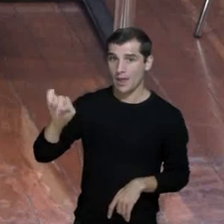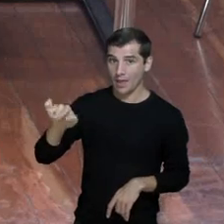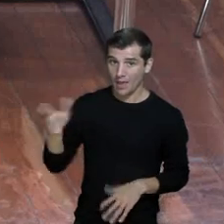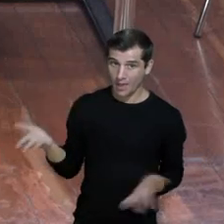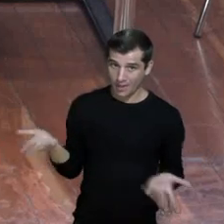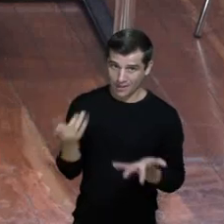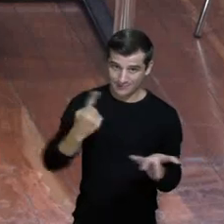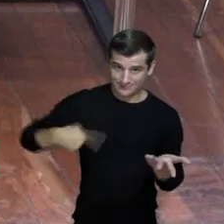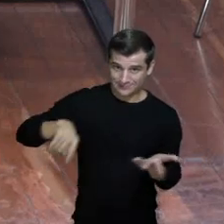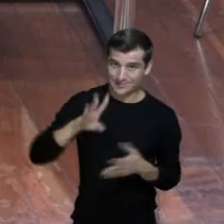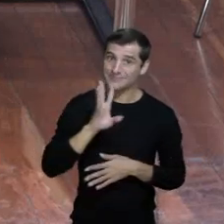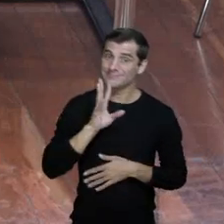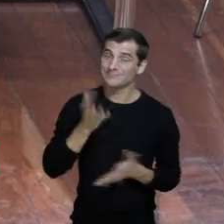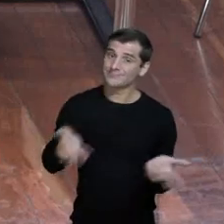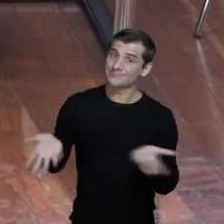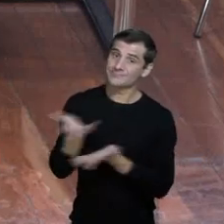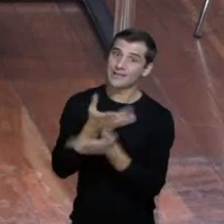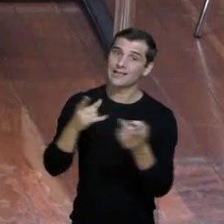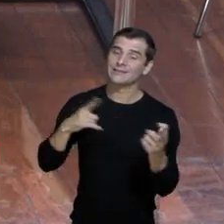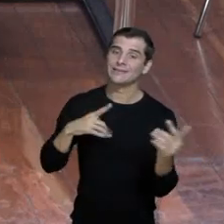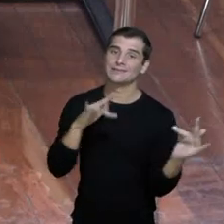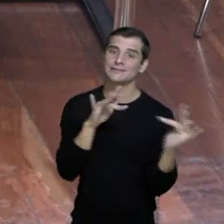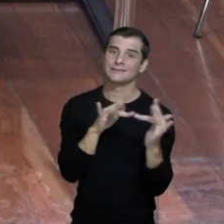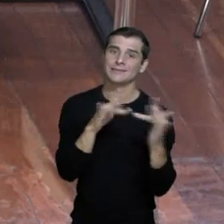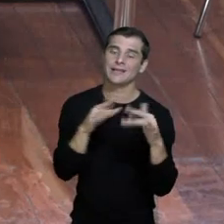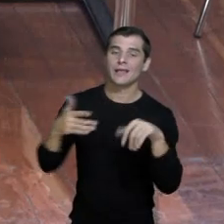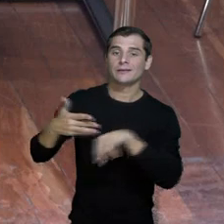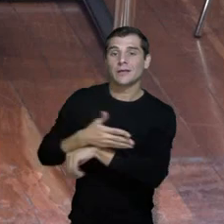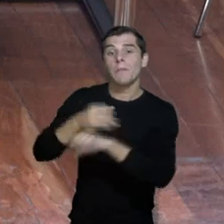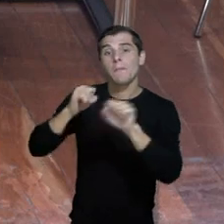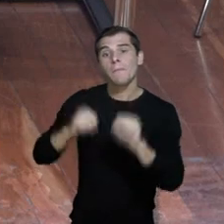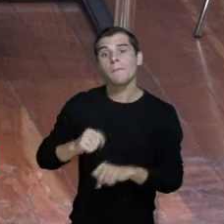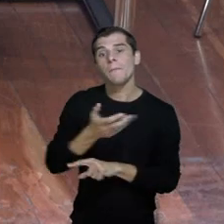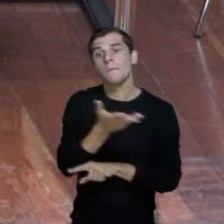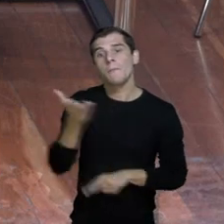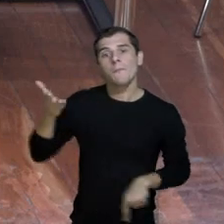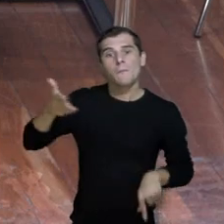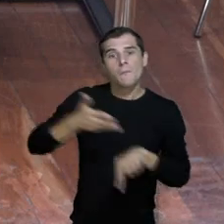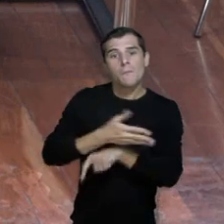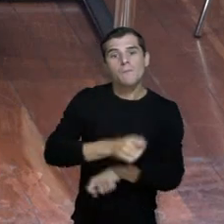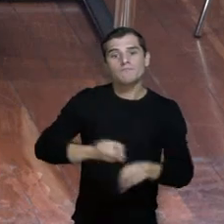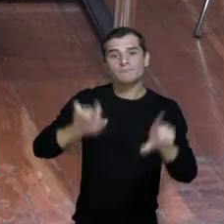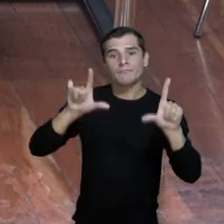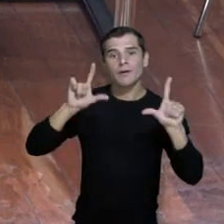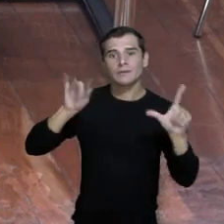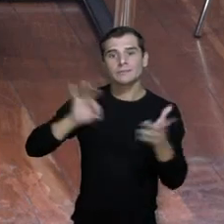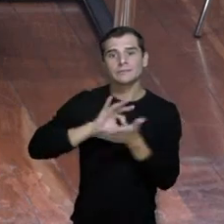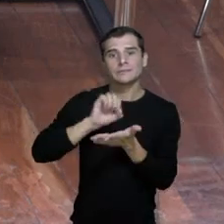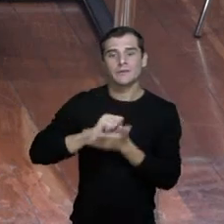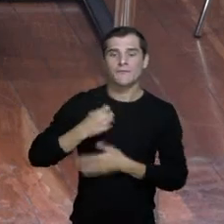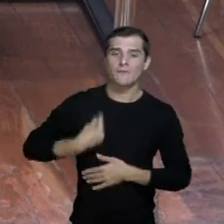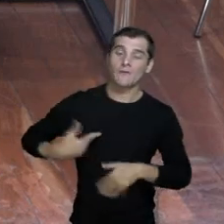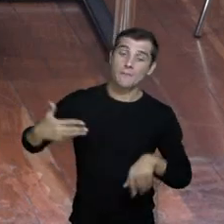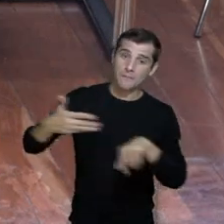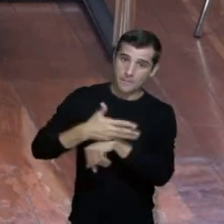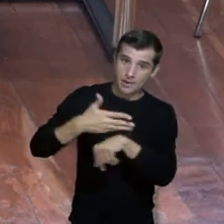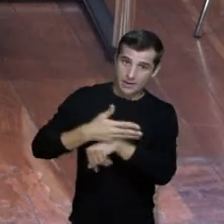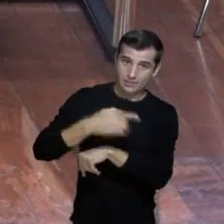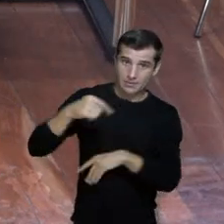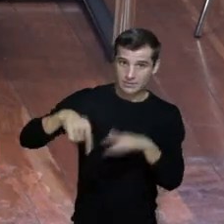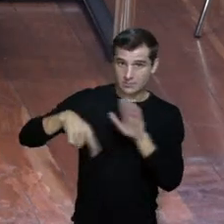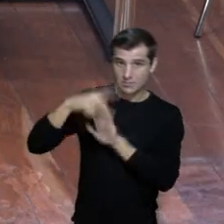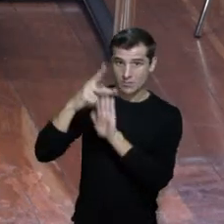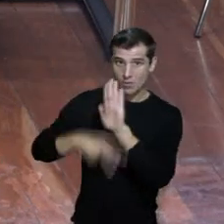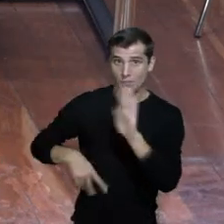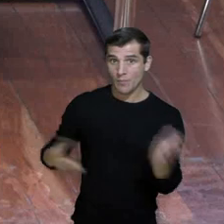nossos os nossos contatos e o nosso acesso para que vocês também possam fazer fazer parte desse programa Hoje é uma primeira iniciativa aqui